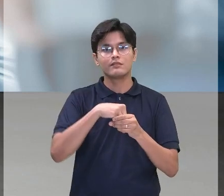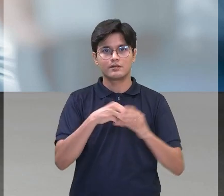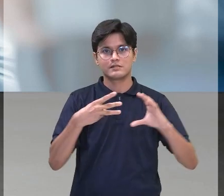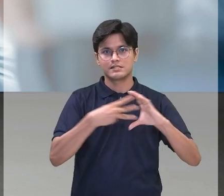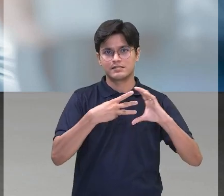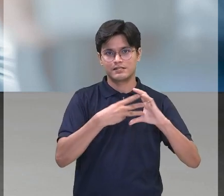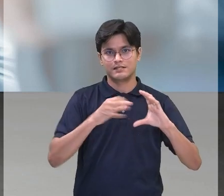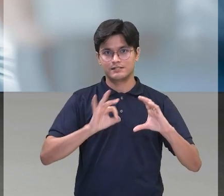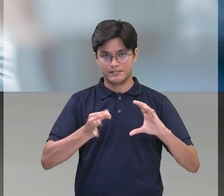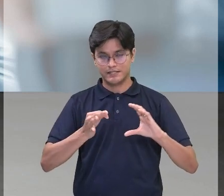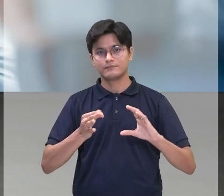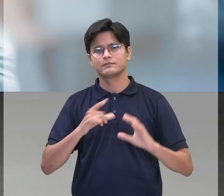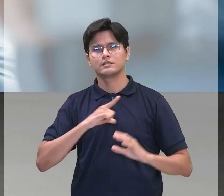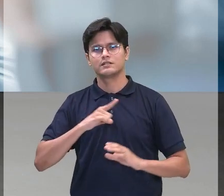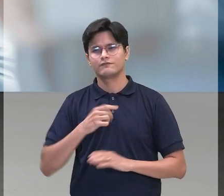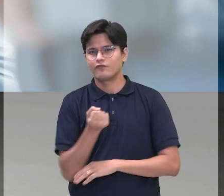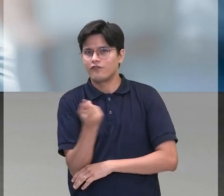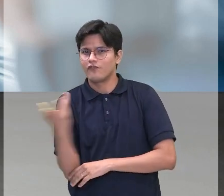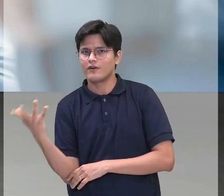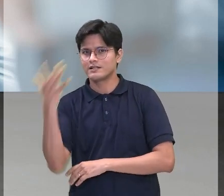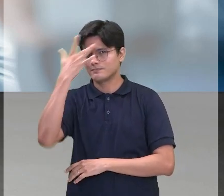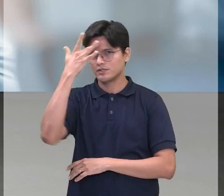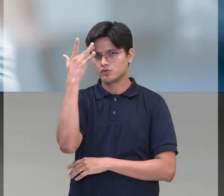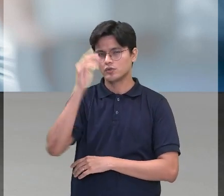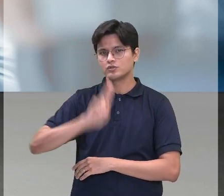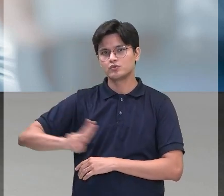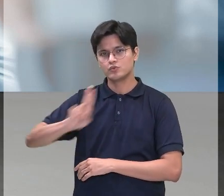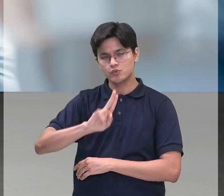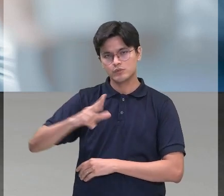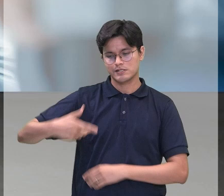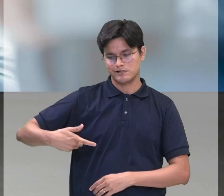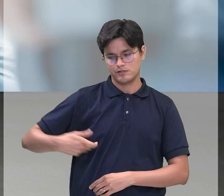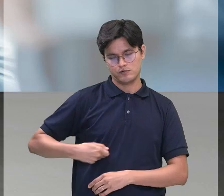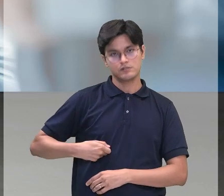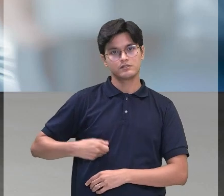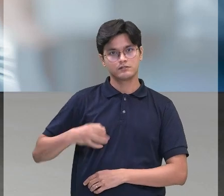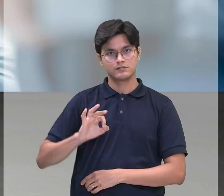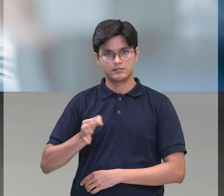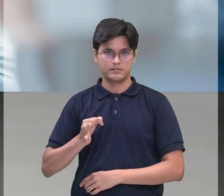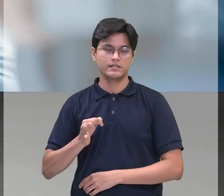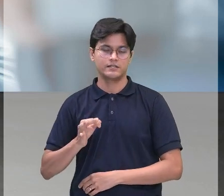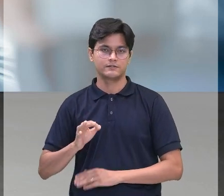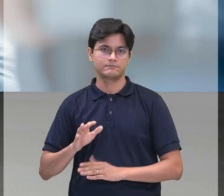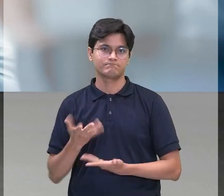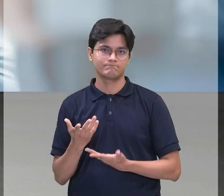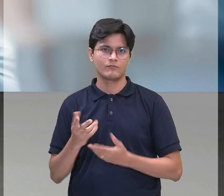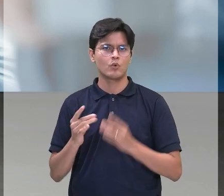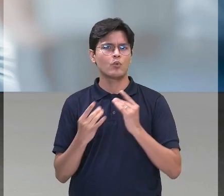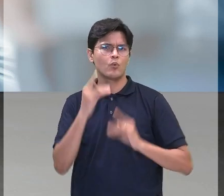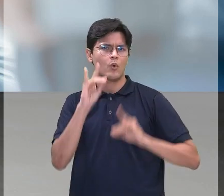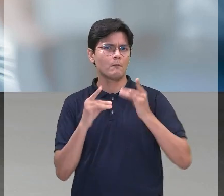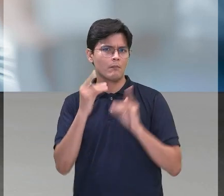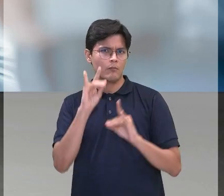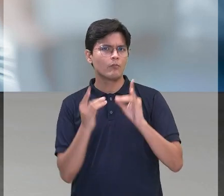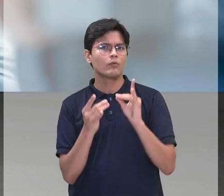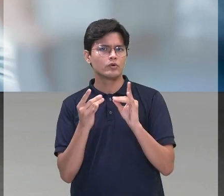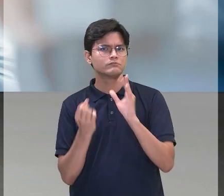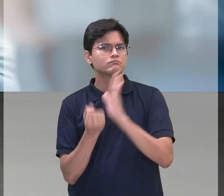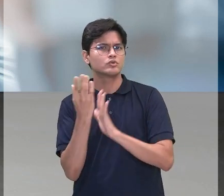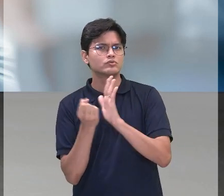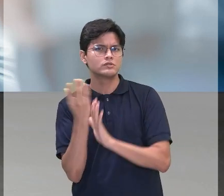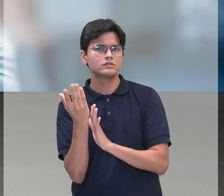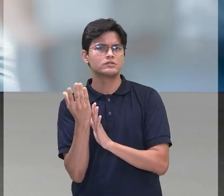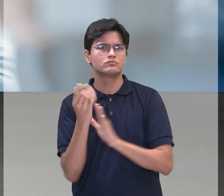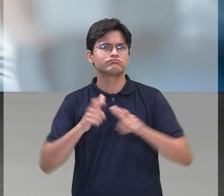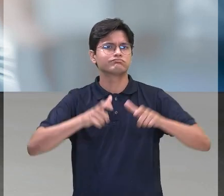ali a insulina para que isso aconteça, né, utiliza esse hormônio. E esse hormônio ele é fabricado onde? No laboratório,